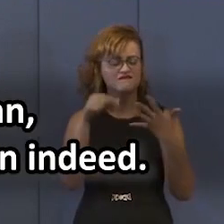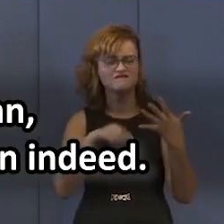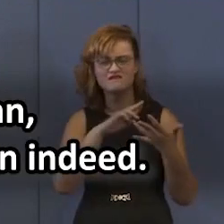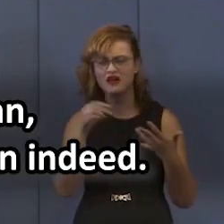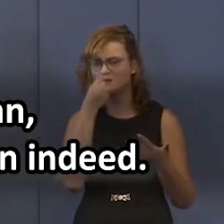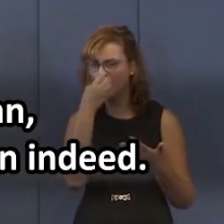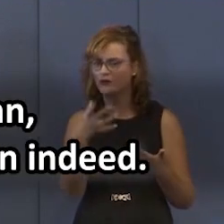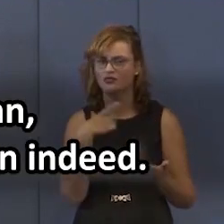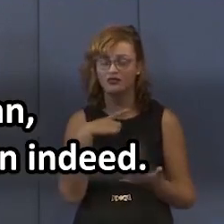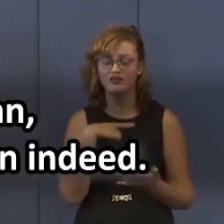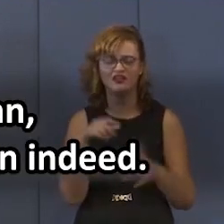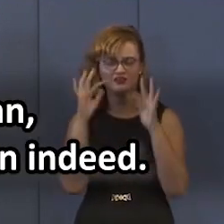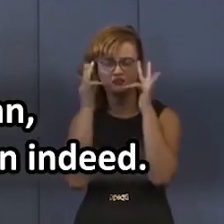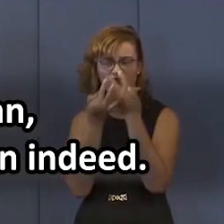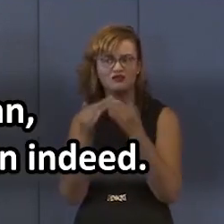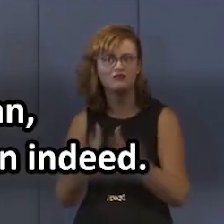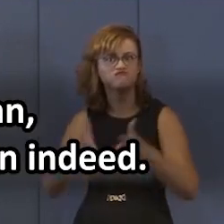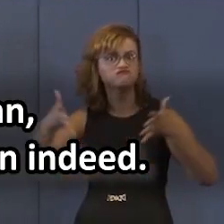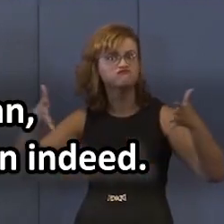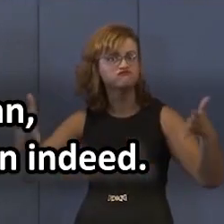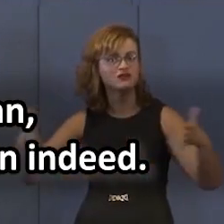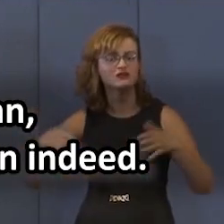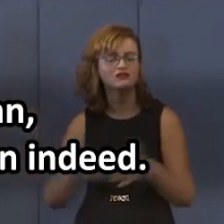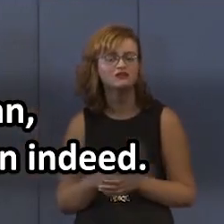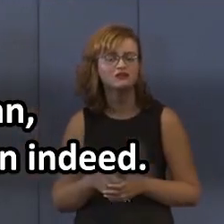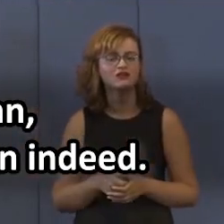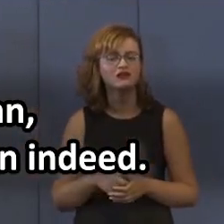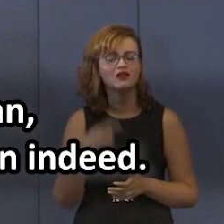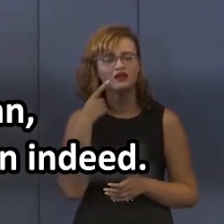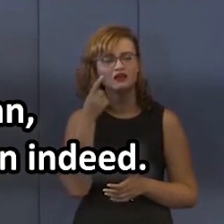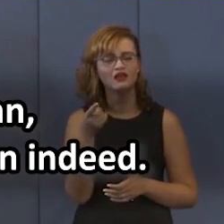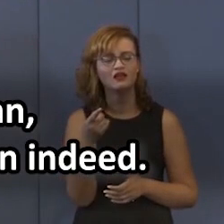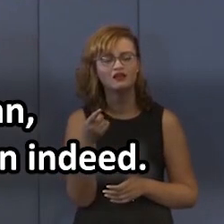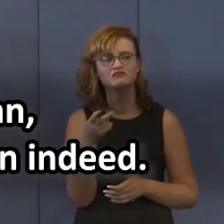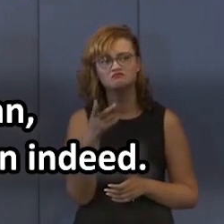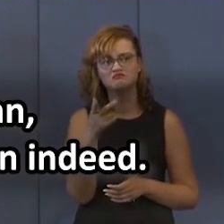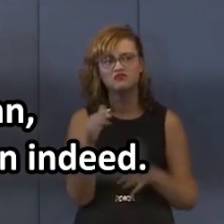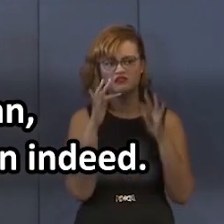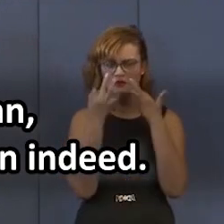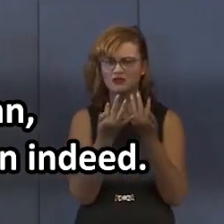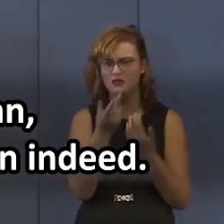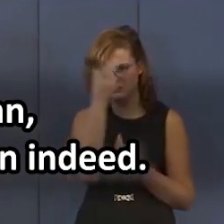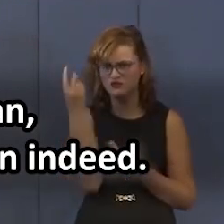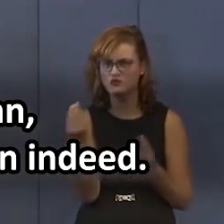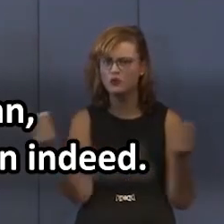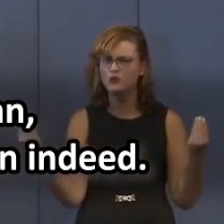família enorme, né? Ele, como observante, tem uma família volumosa,